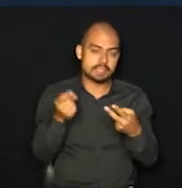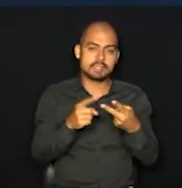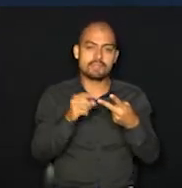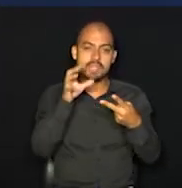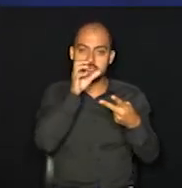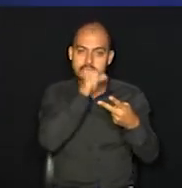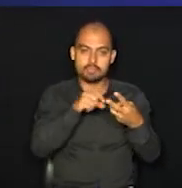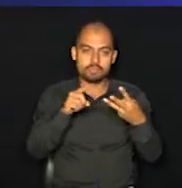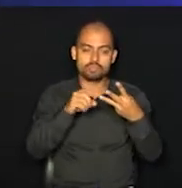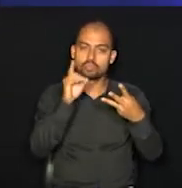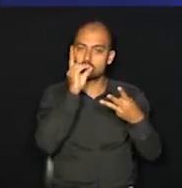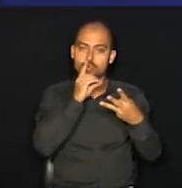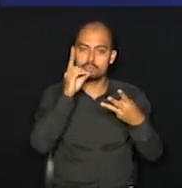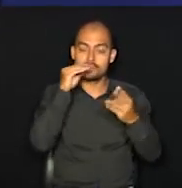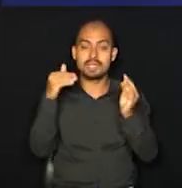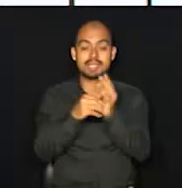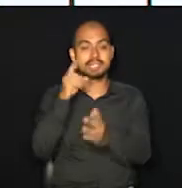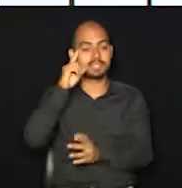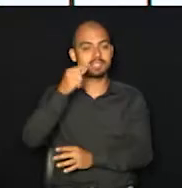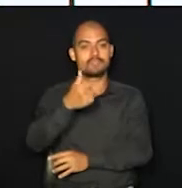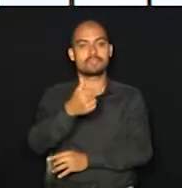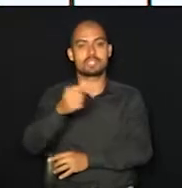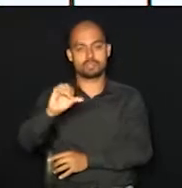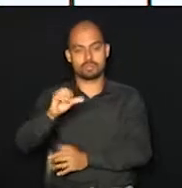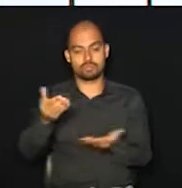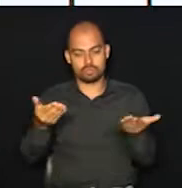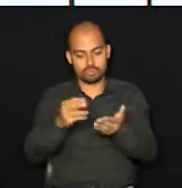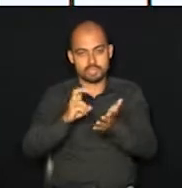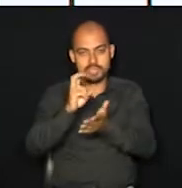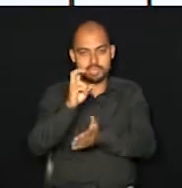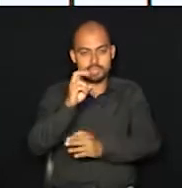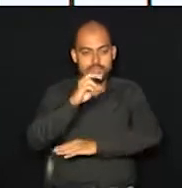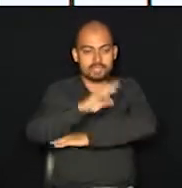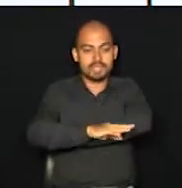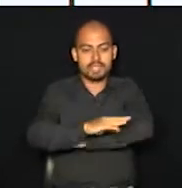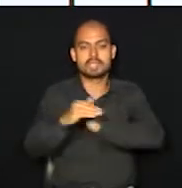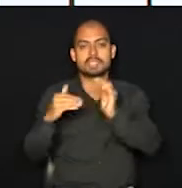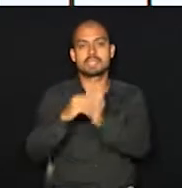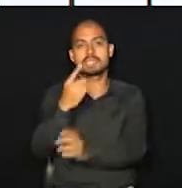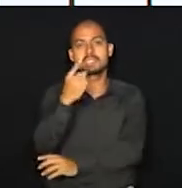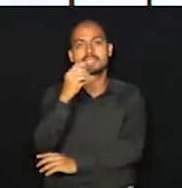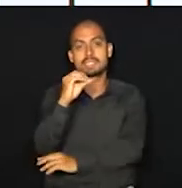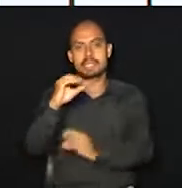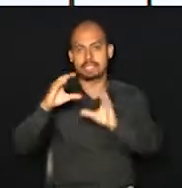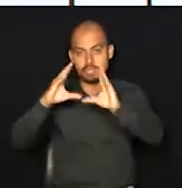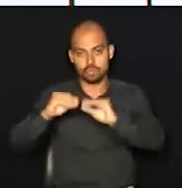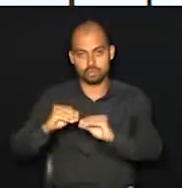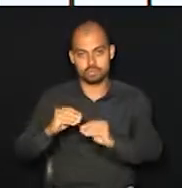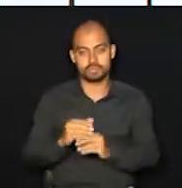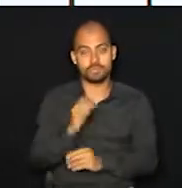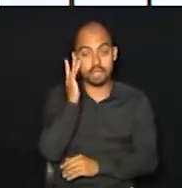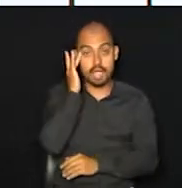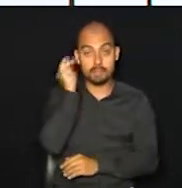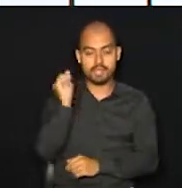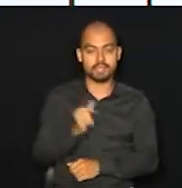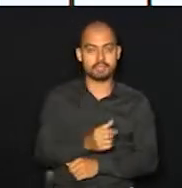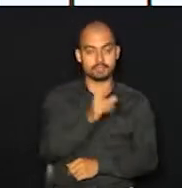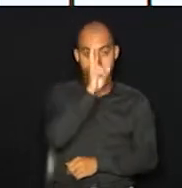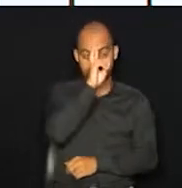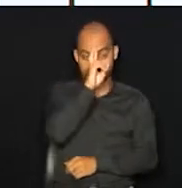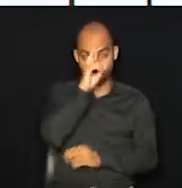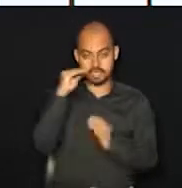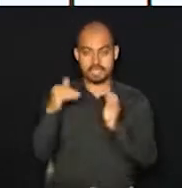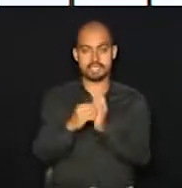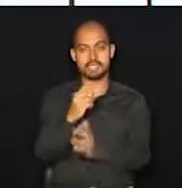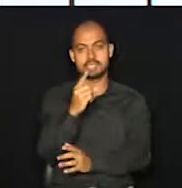o dia 29. Hoje, a partir das 5 da tarde até as 10 da noite, amanhã do meio-dia às 10 da noite e